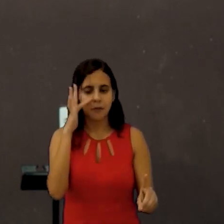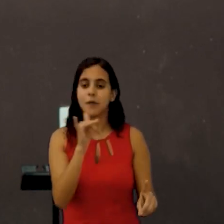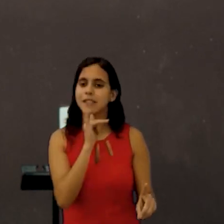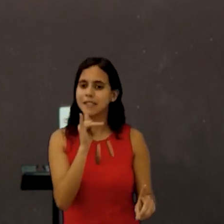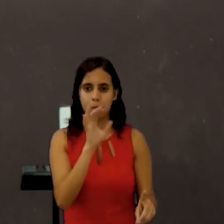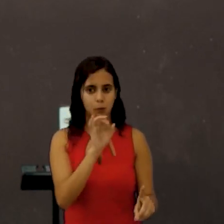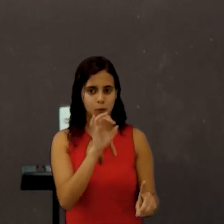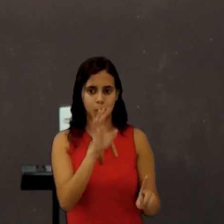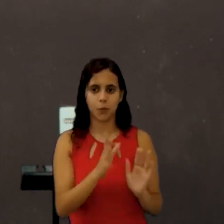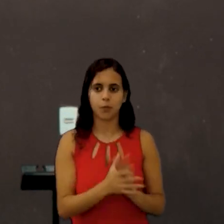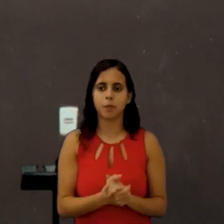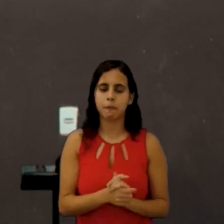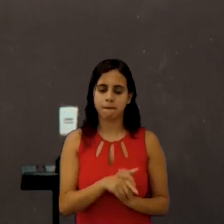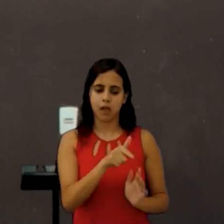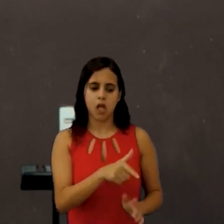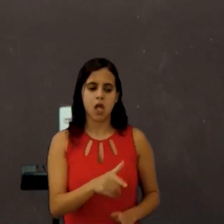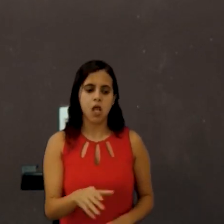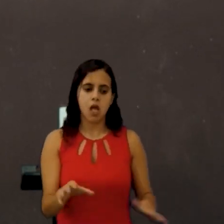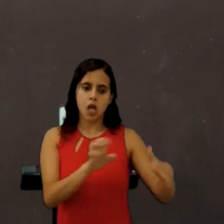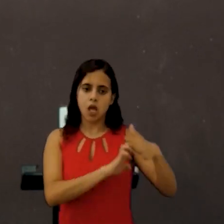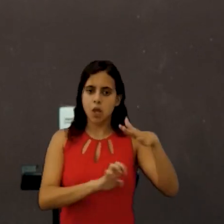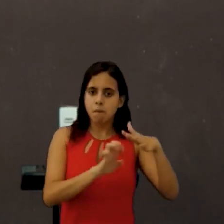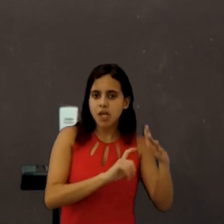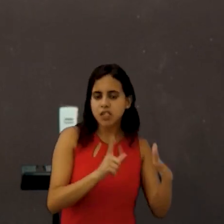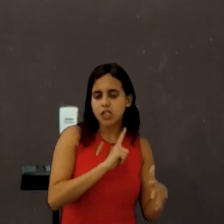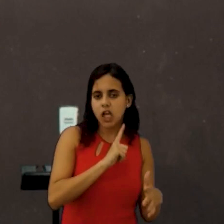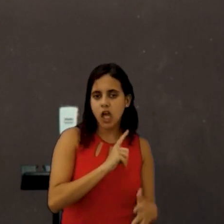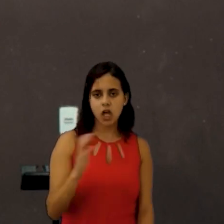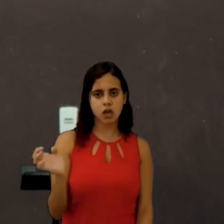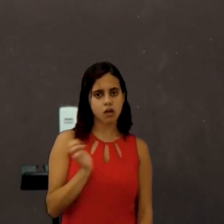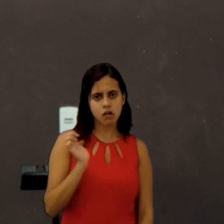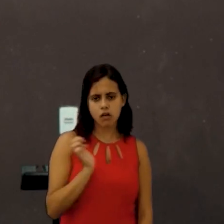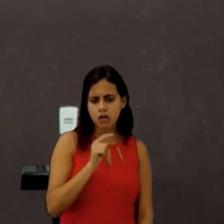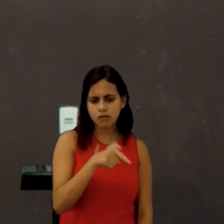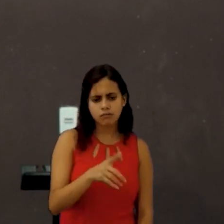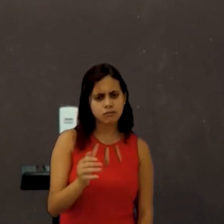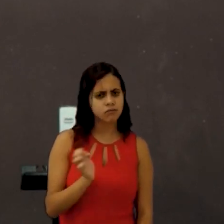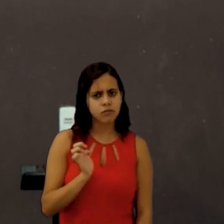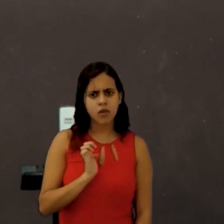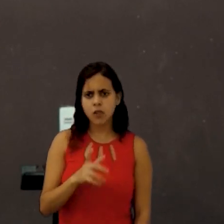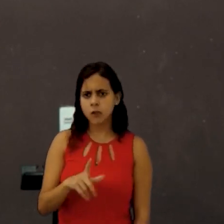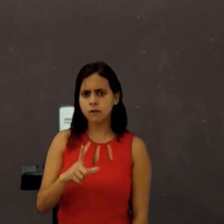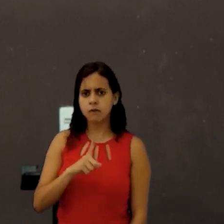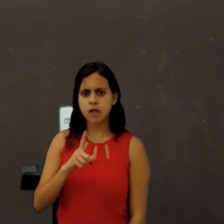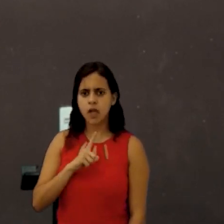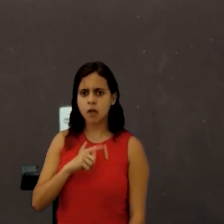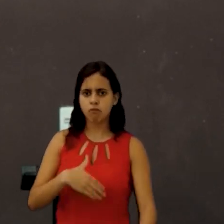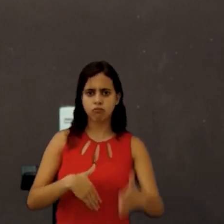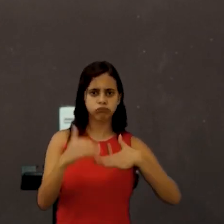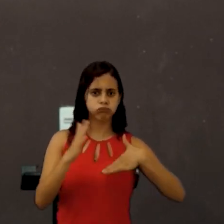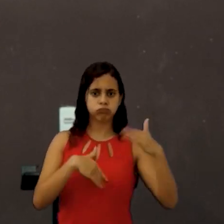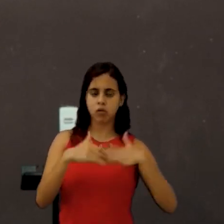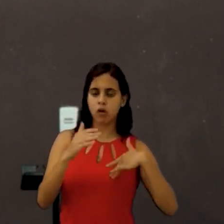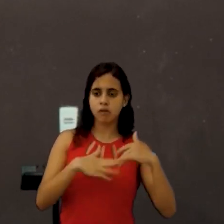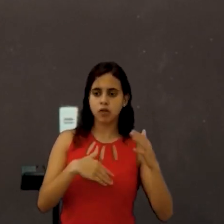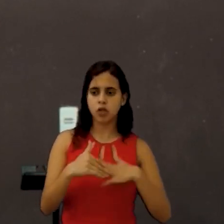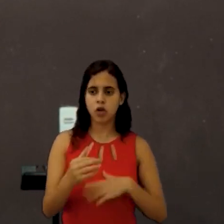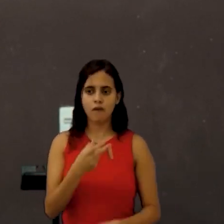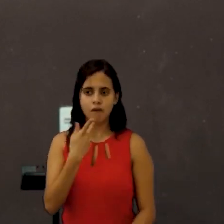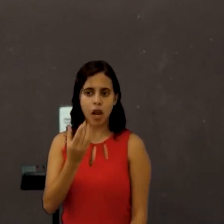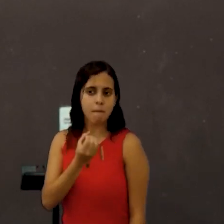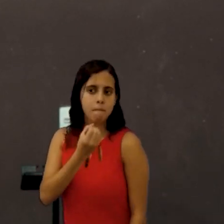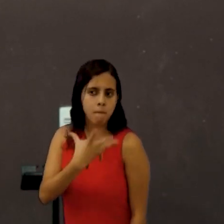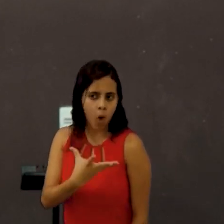empresário, riquíssimo, homem com uma grande capacidade de fala, com uma presença